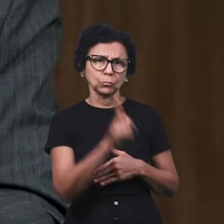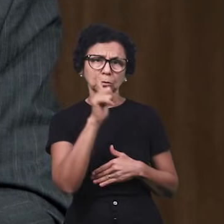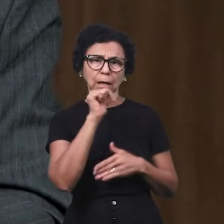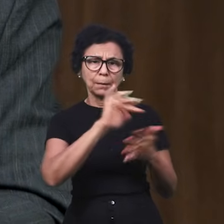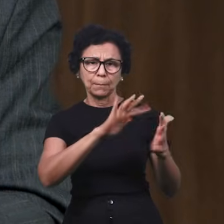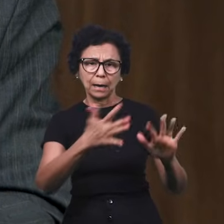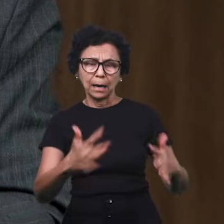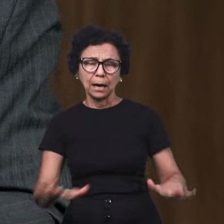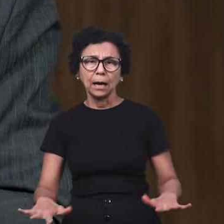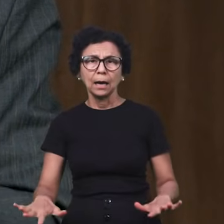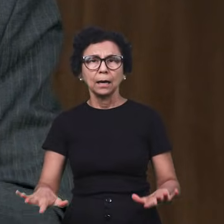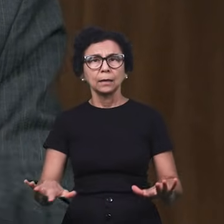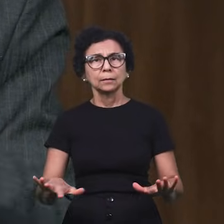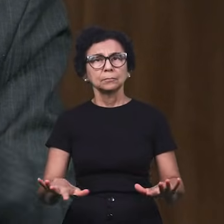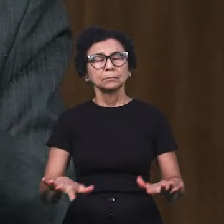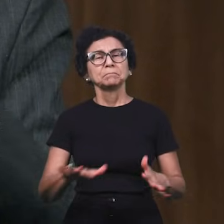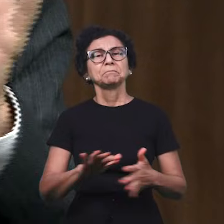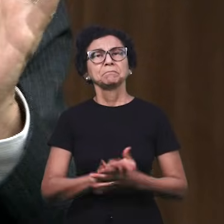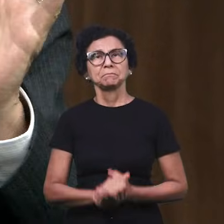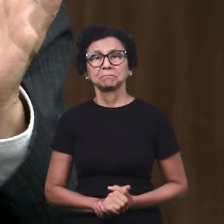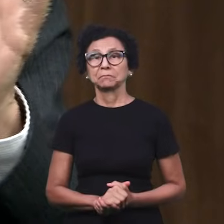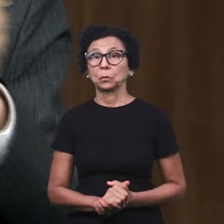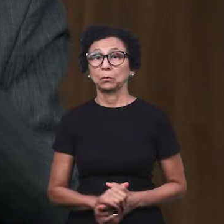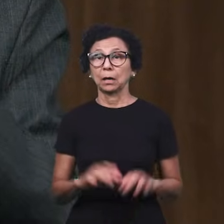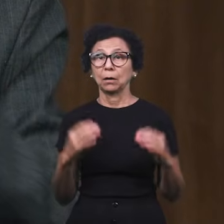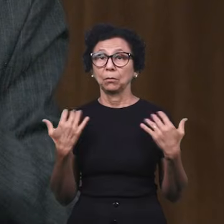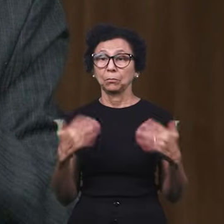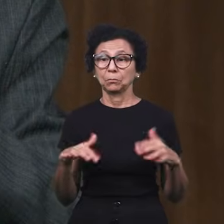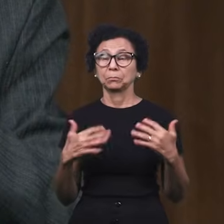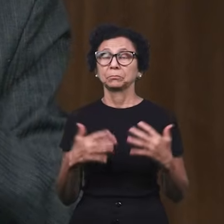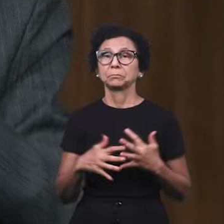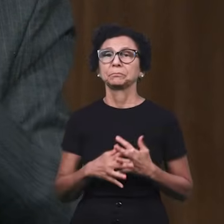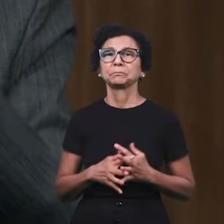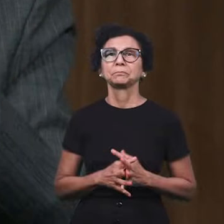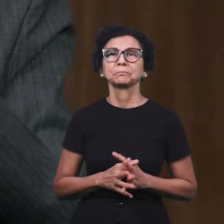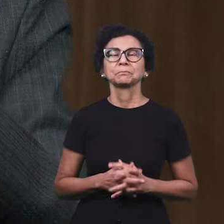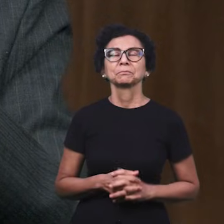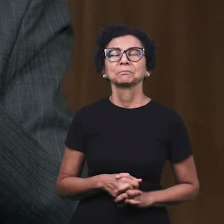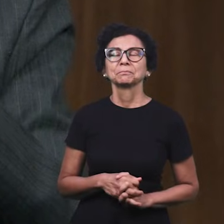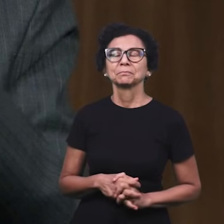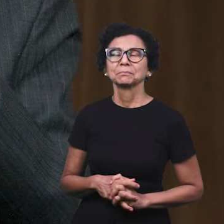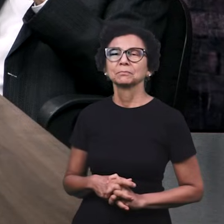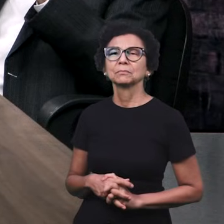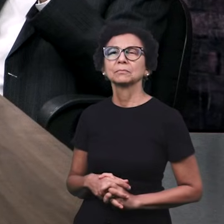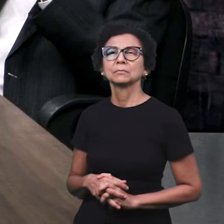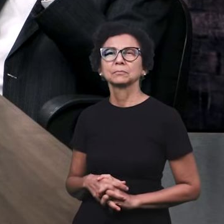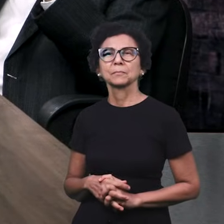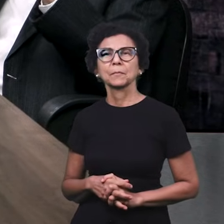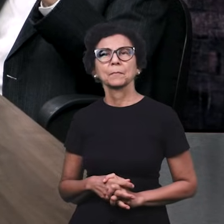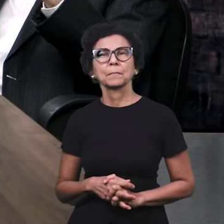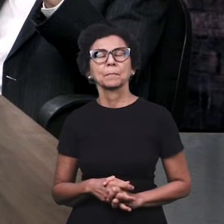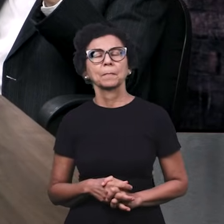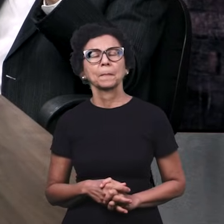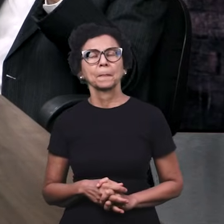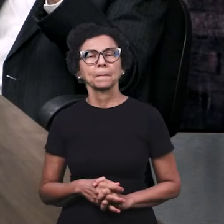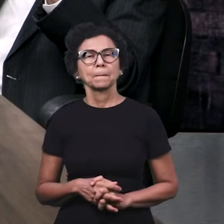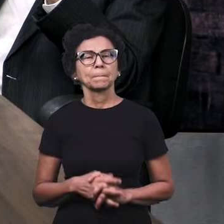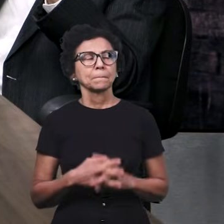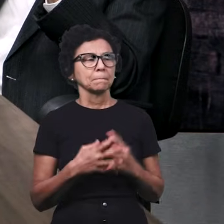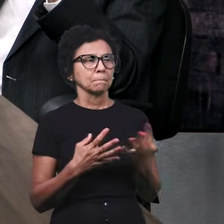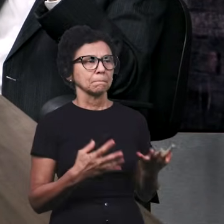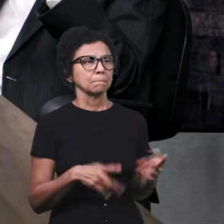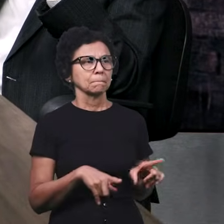em águas rasas. Foi uma descoberta sensacional. Vamos lembrar aqui, pastor Serlon, que